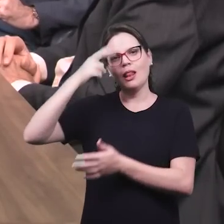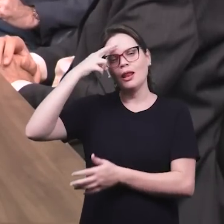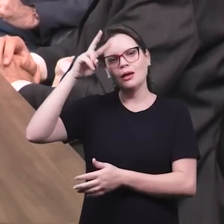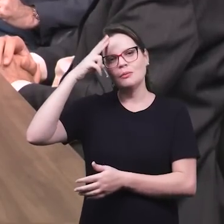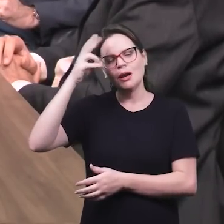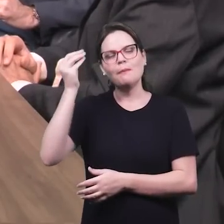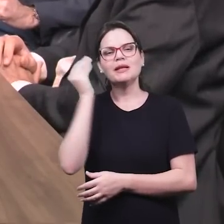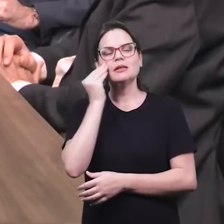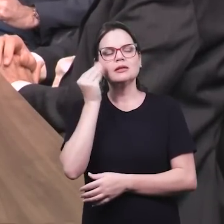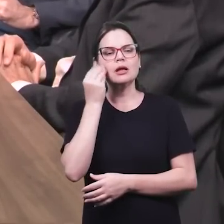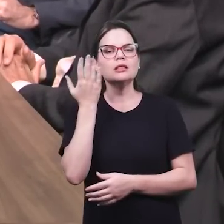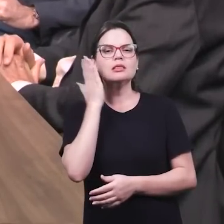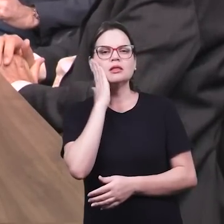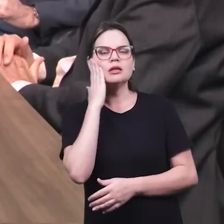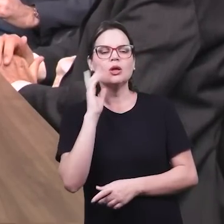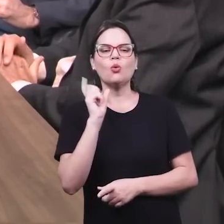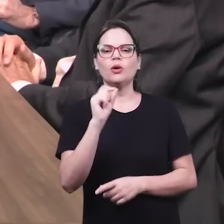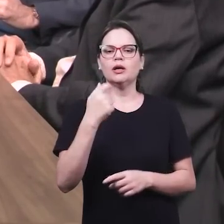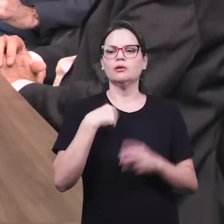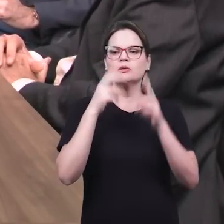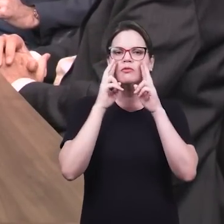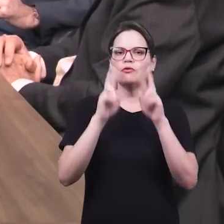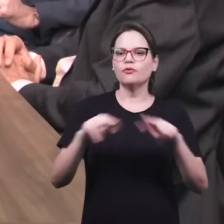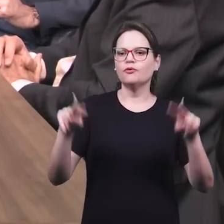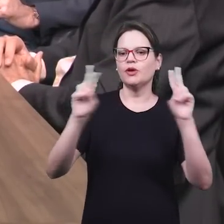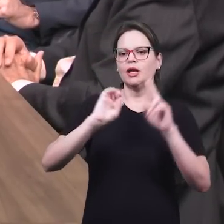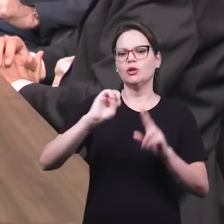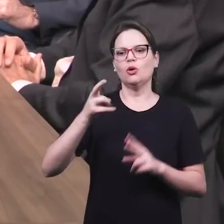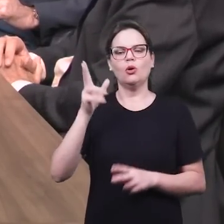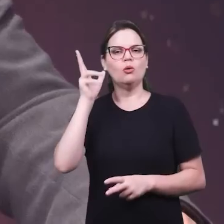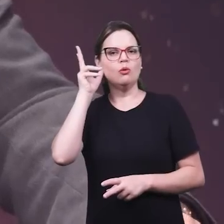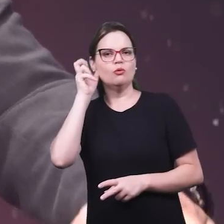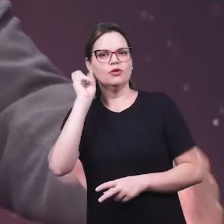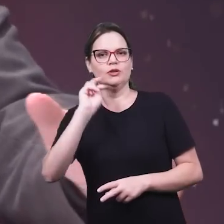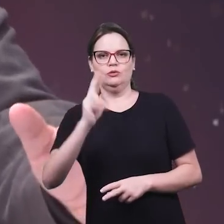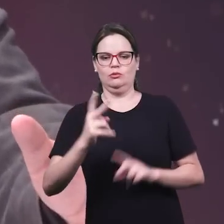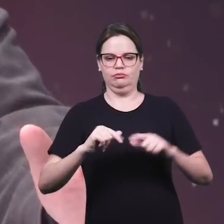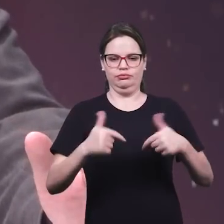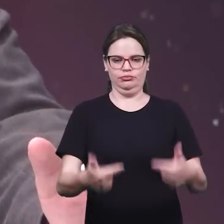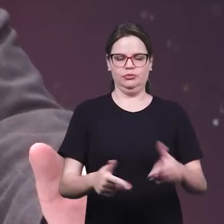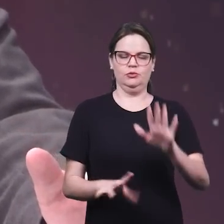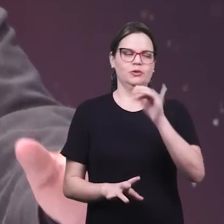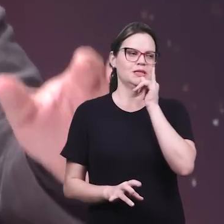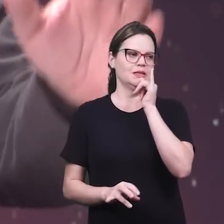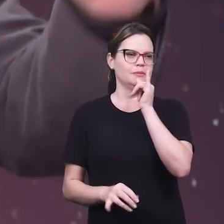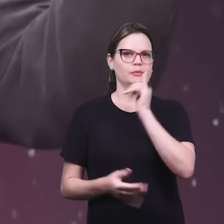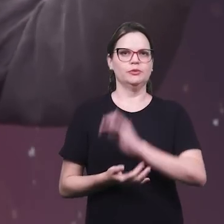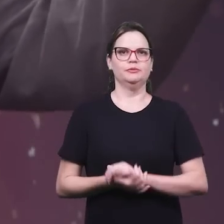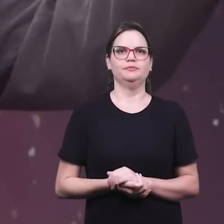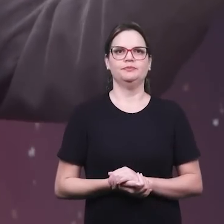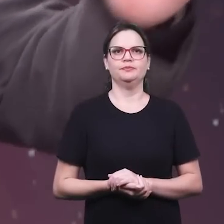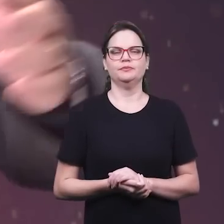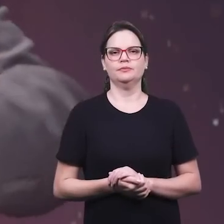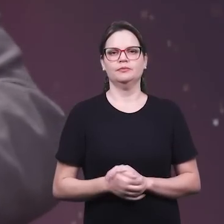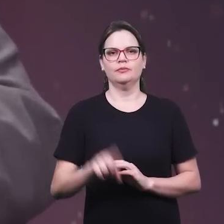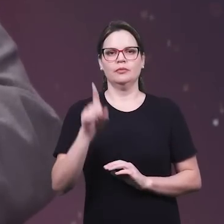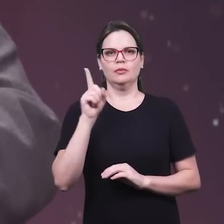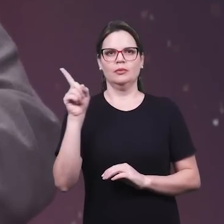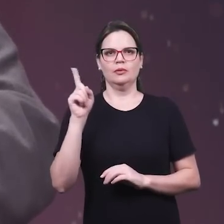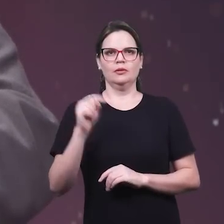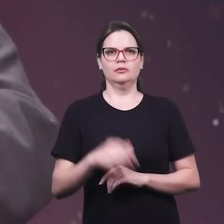nós estamos vendo, ouvindo ou fazendo, né? Um exemplo clássico, no caso da pele